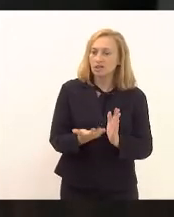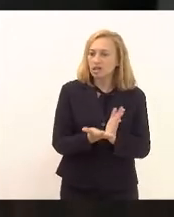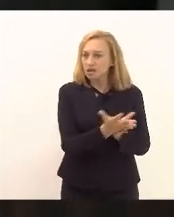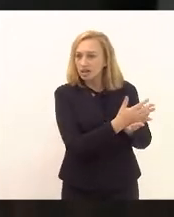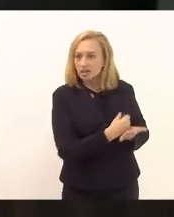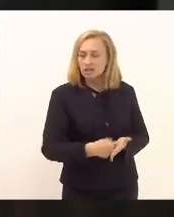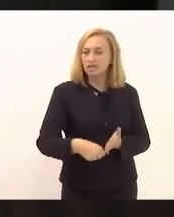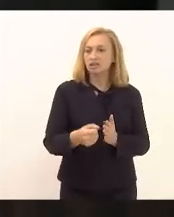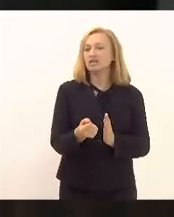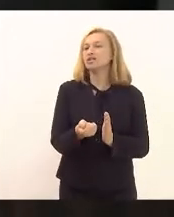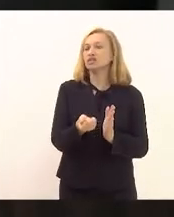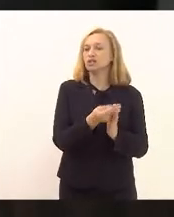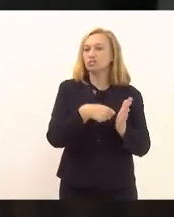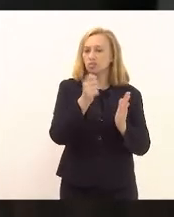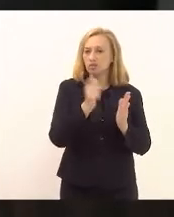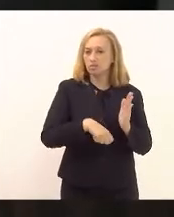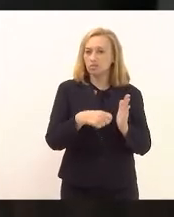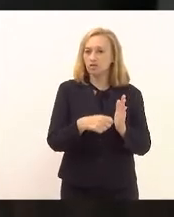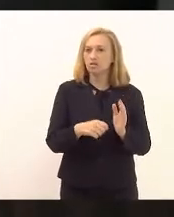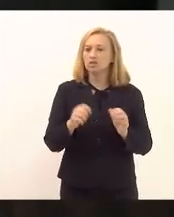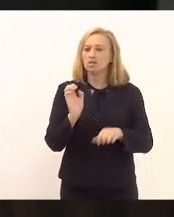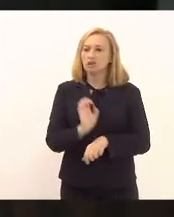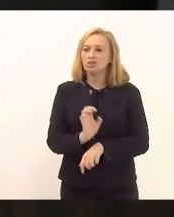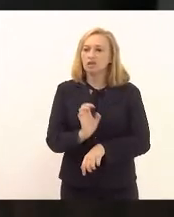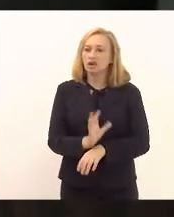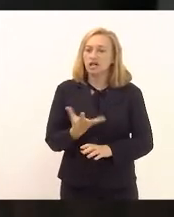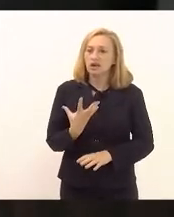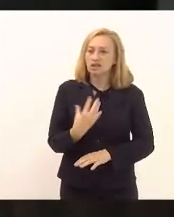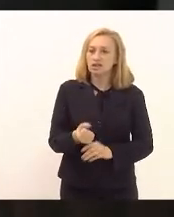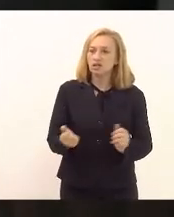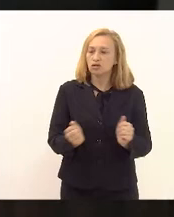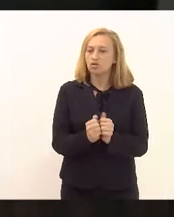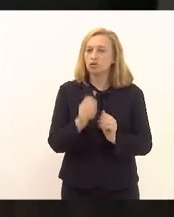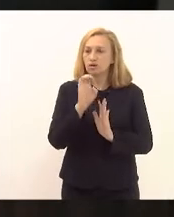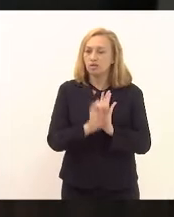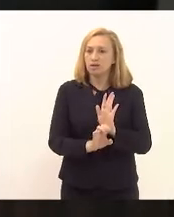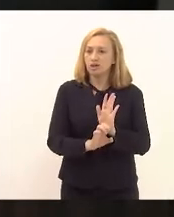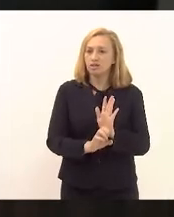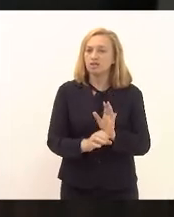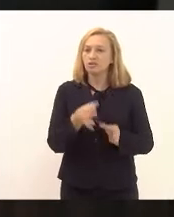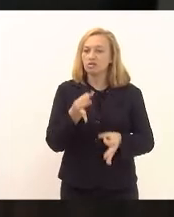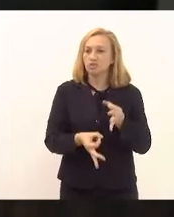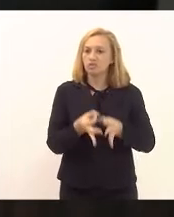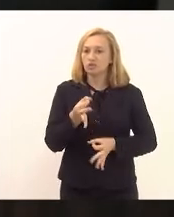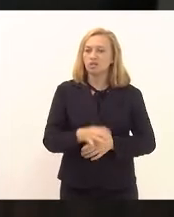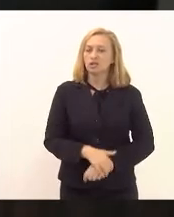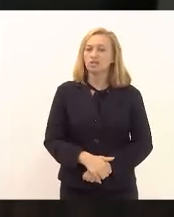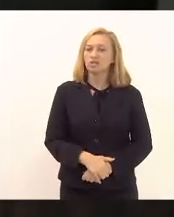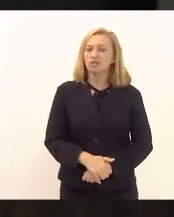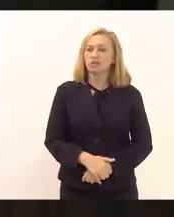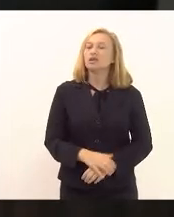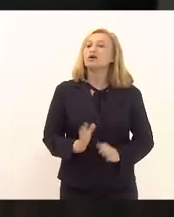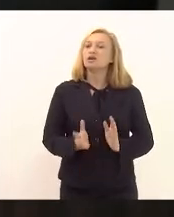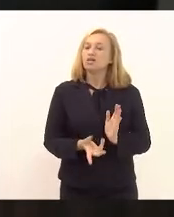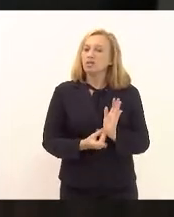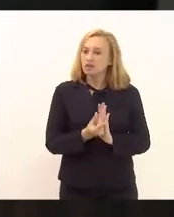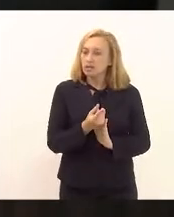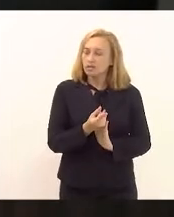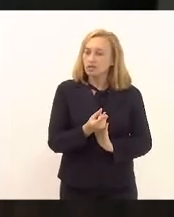Estadual, Fiscalização dos Tributos Estaduais, favorável com as emendas da Comissão de Constituição e Justiça. De